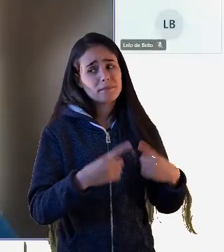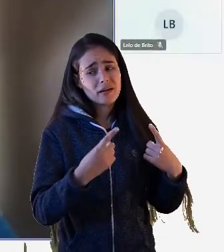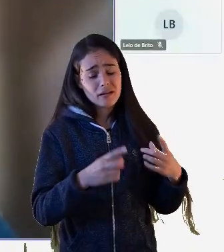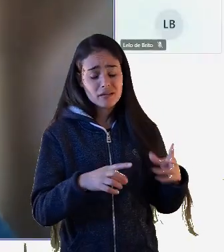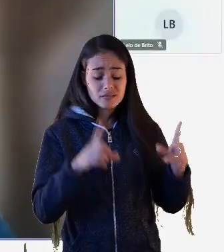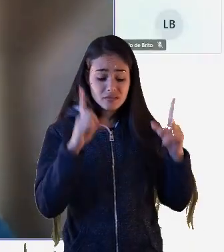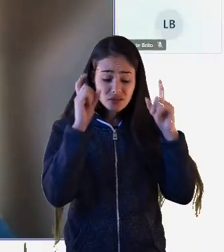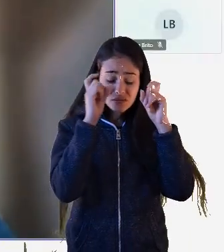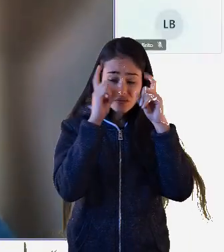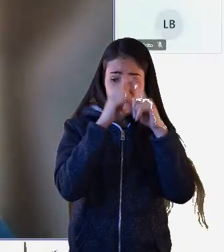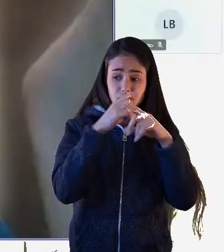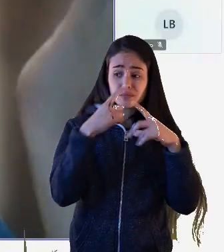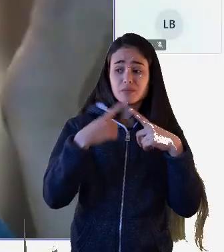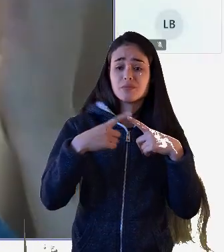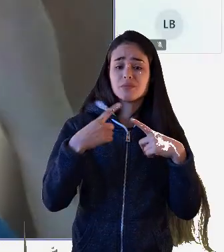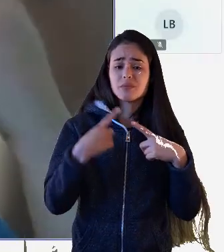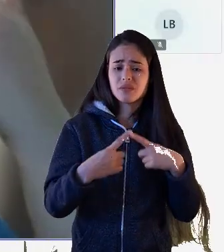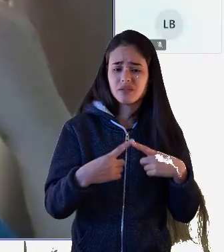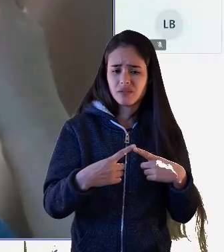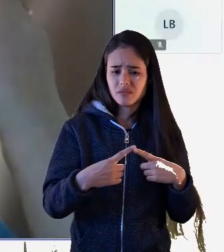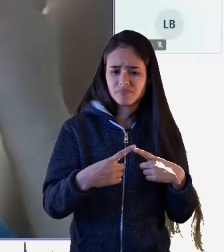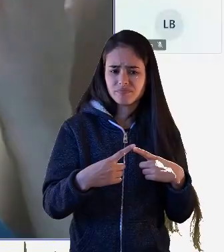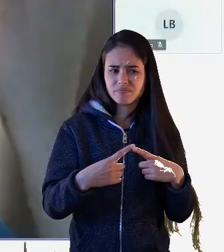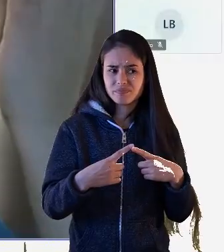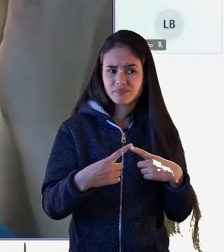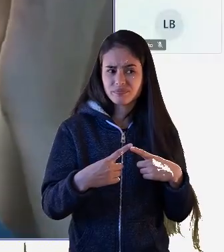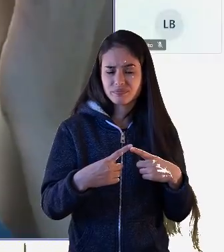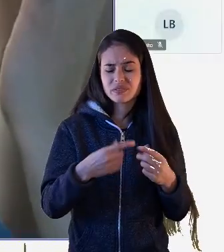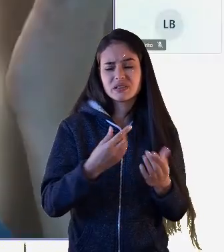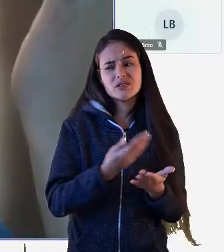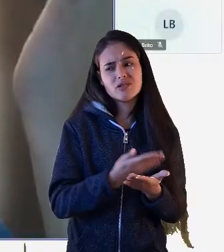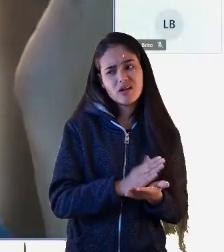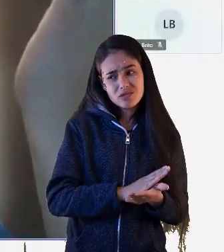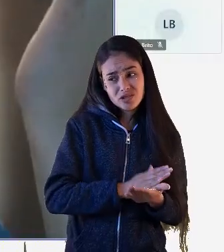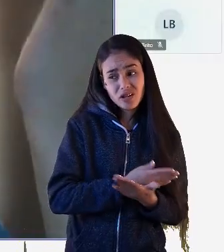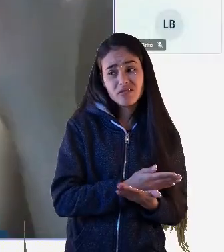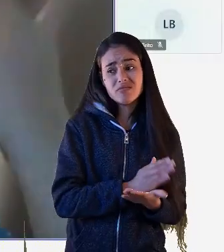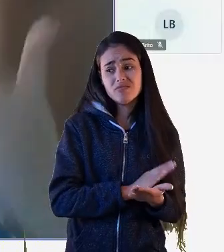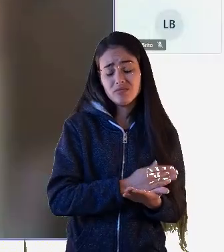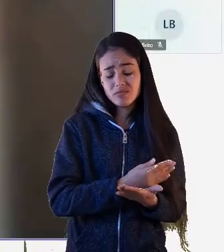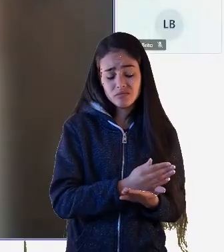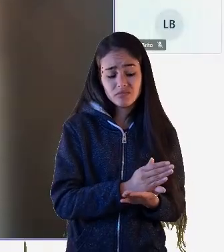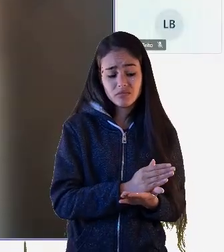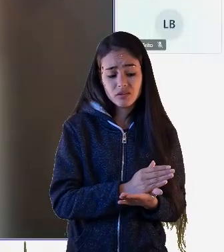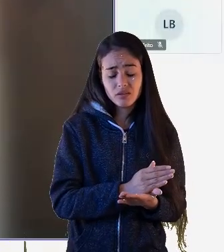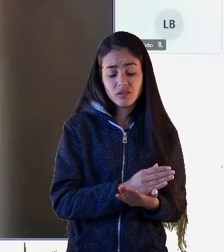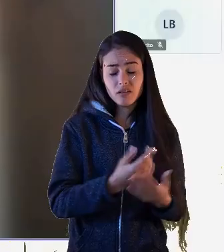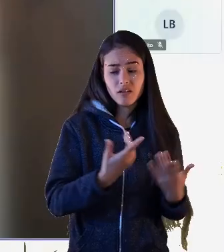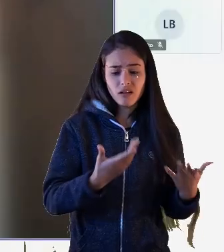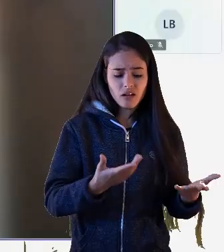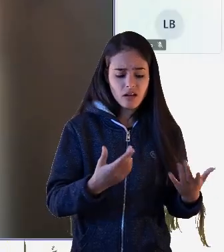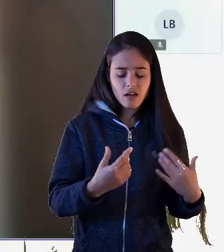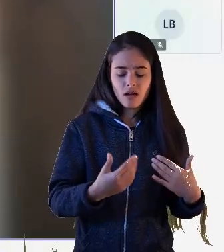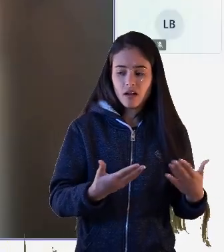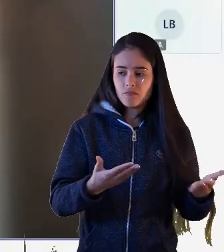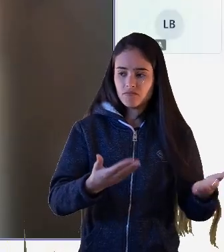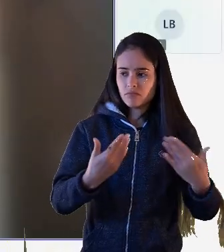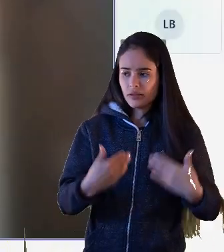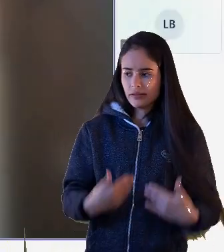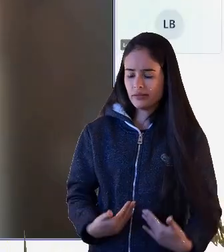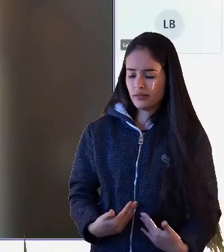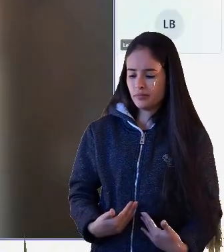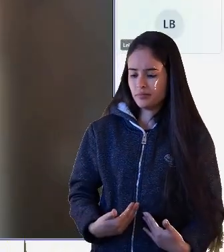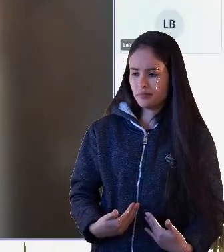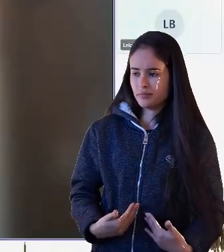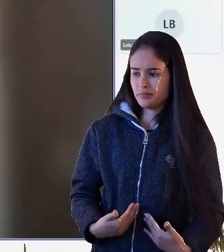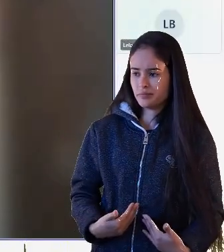as cotas. É isso que aconteceu, né? E isso é muito grave, né? Como se eu, a Aline, branca, como vocês estão vendo, fosse